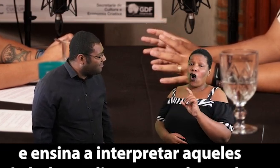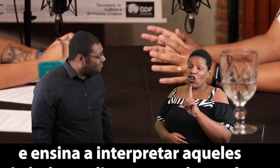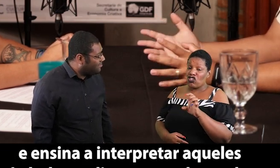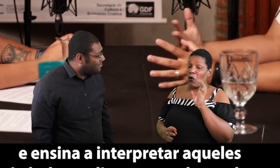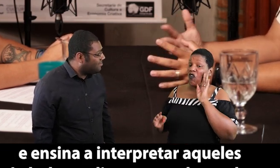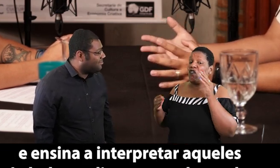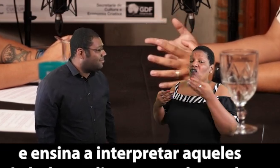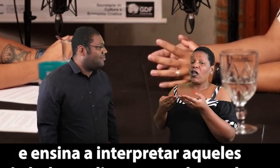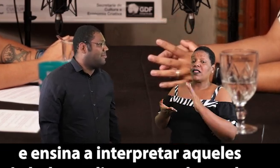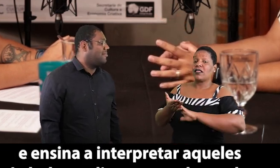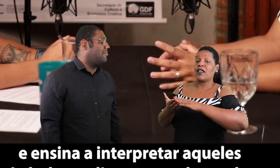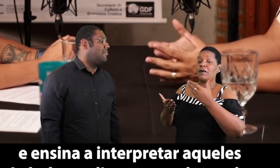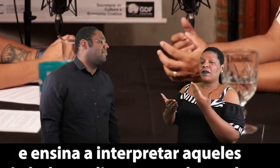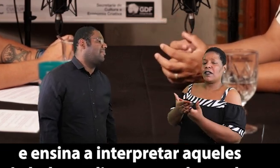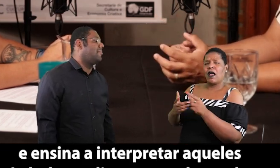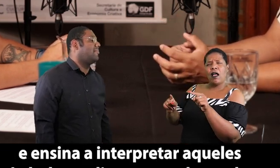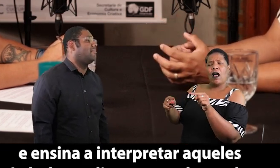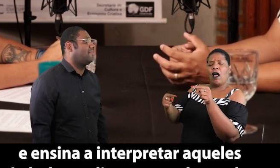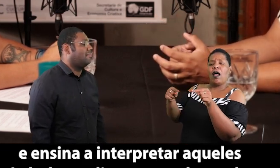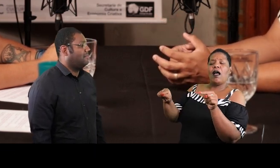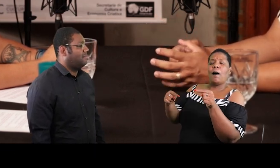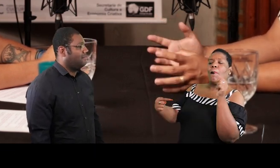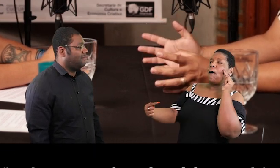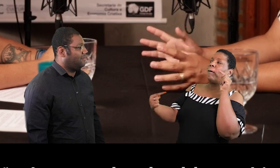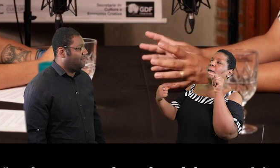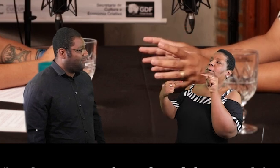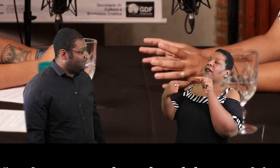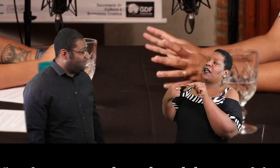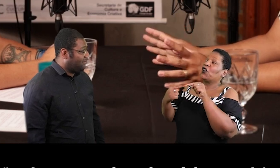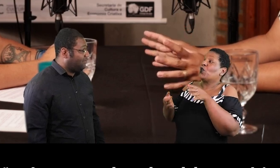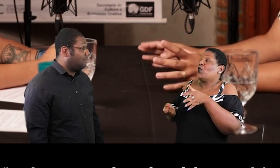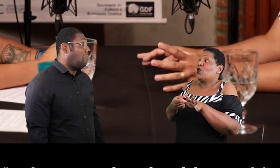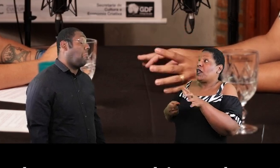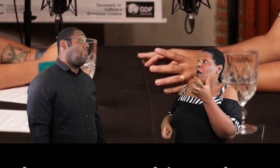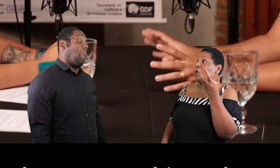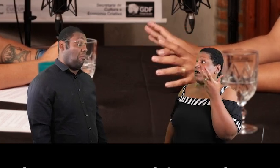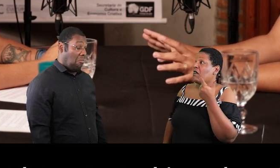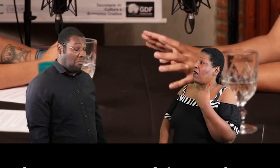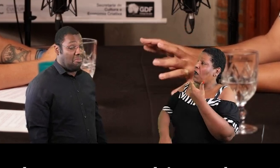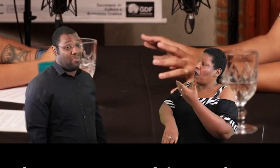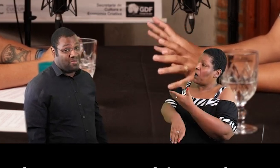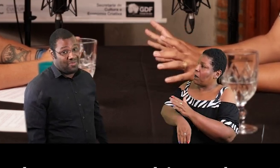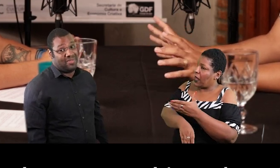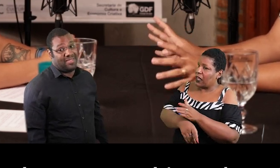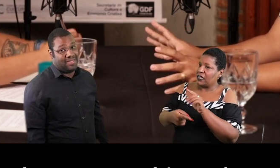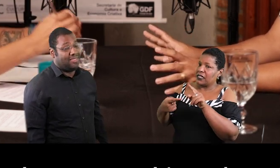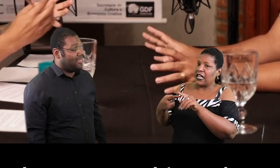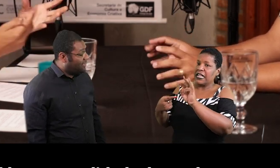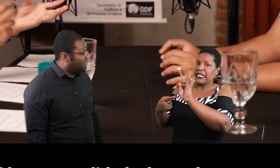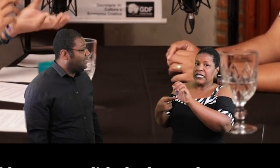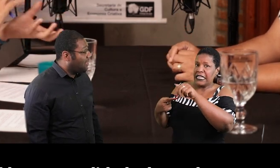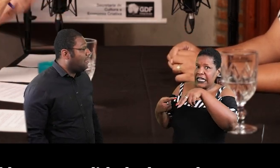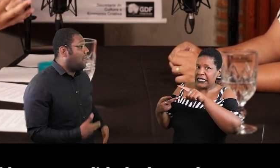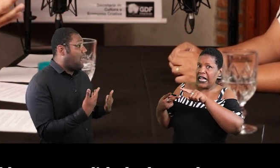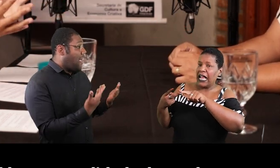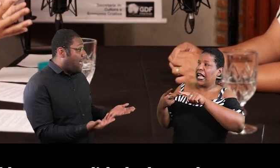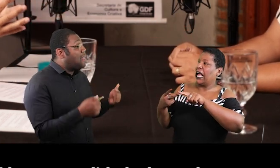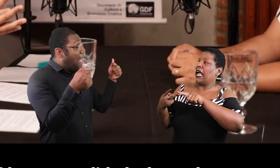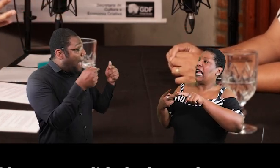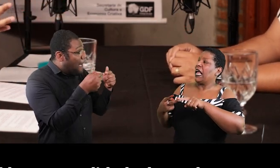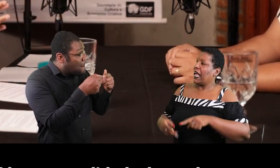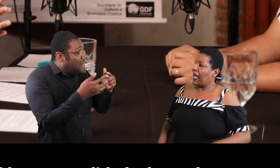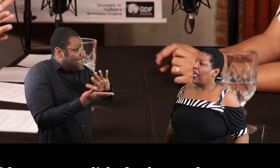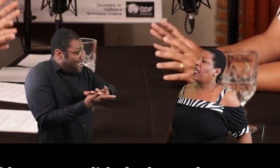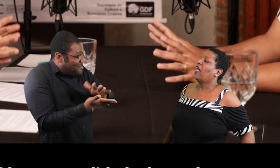ensina a interpretar aqueles símbolos na linguagem do samba. Então é um curso bem legal, bem prático, assim, que a gente bota tantã, surdo, pandeiro, Já pulmão. bem na realidade do